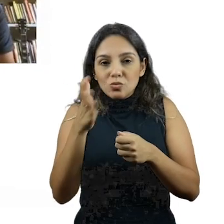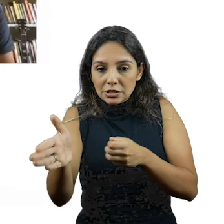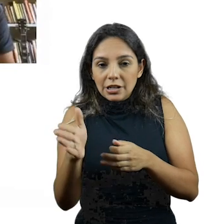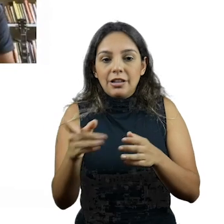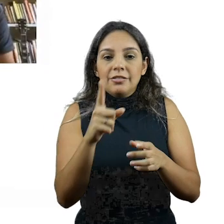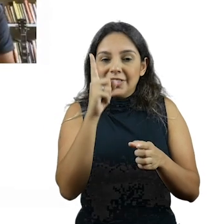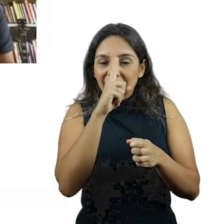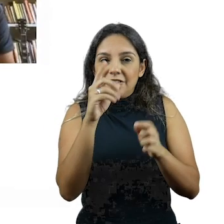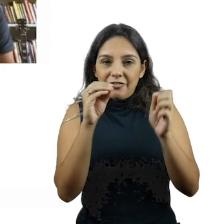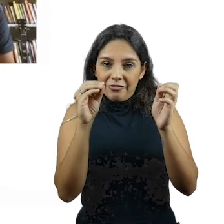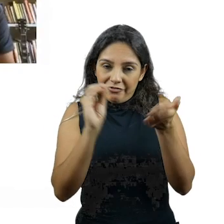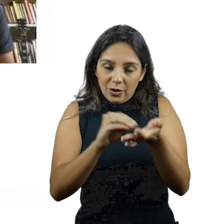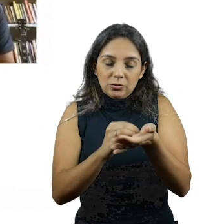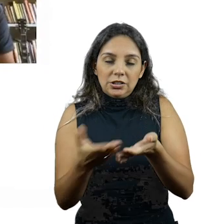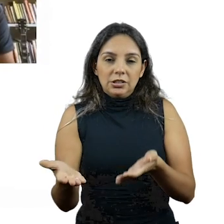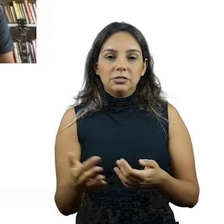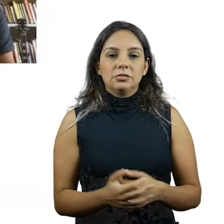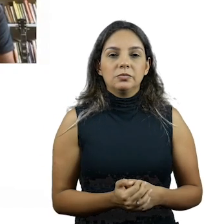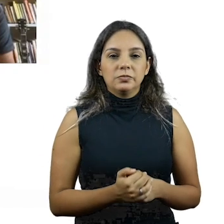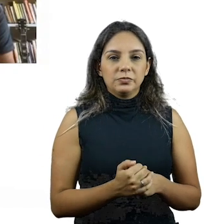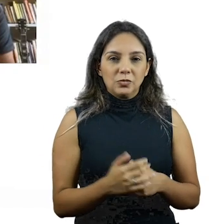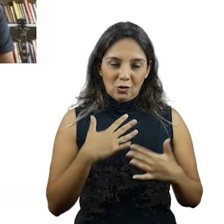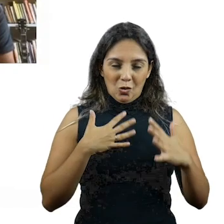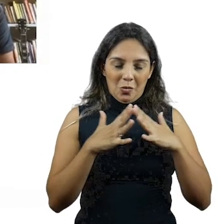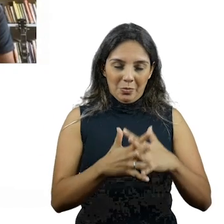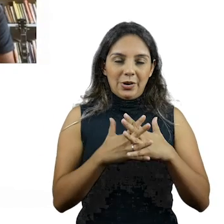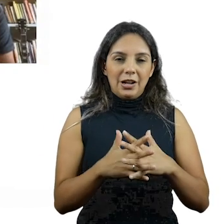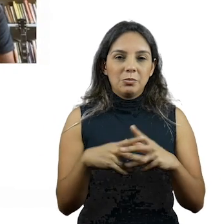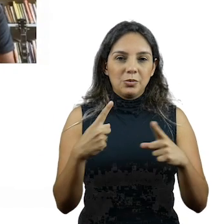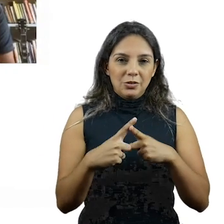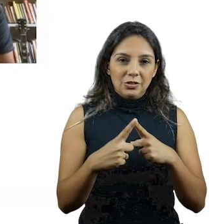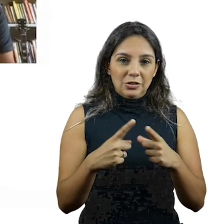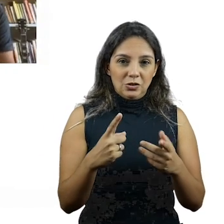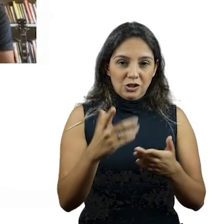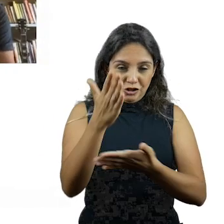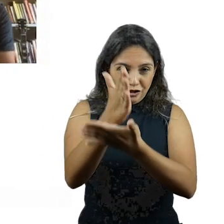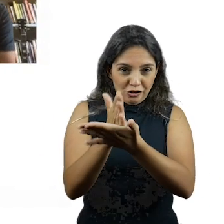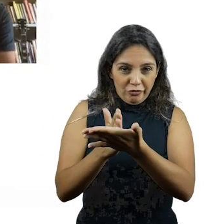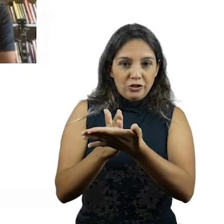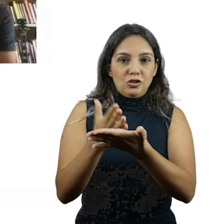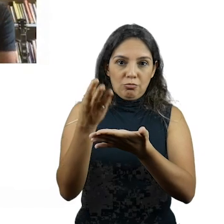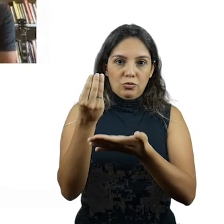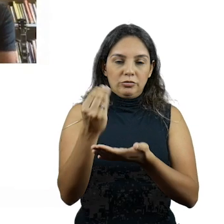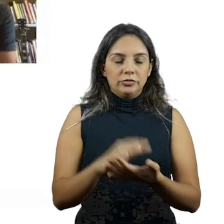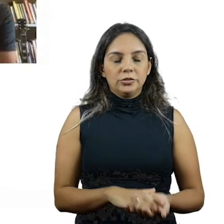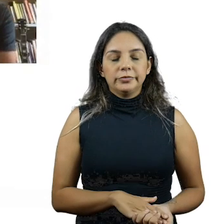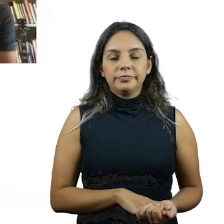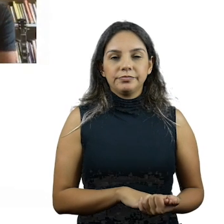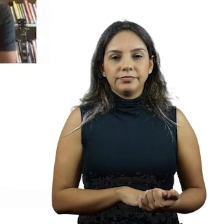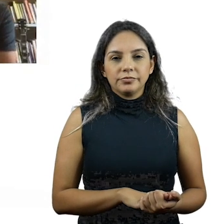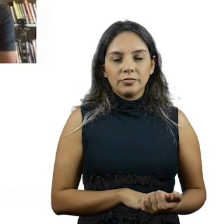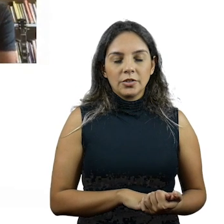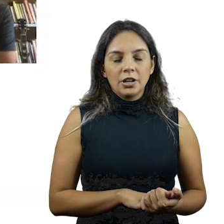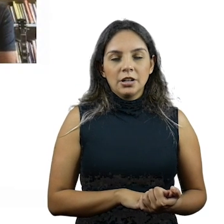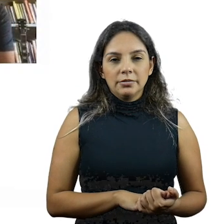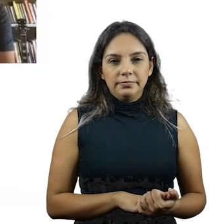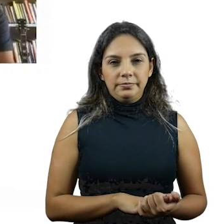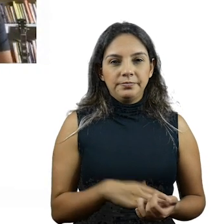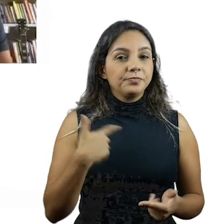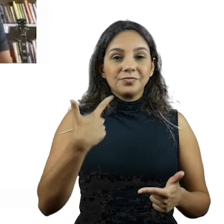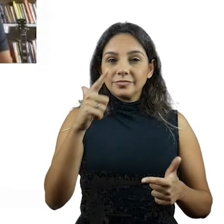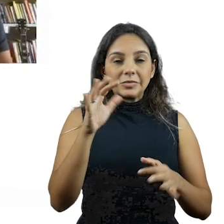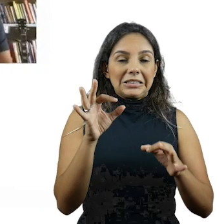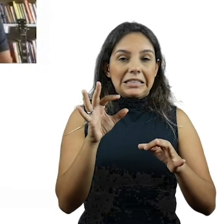me complicar, assim, porque estava me dividindo muito. Então, eu não tenho planos de voltar, porque eu continuo com